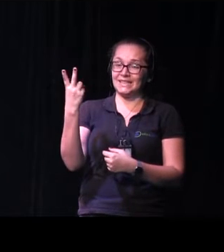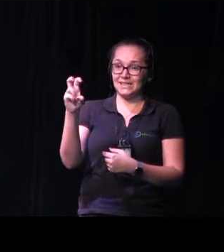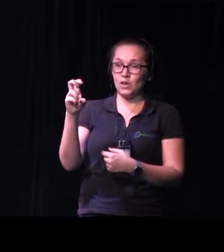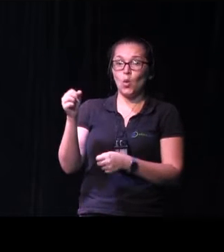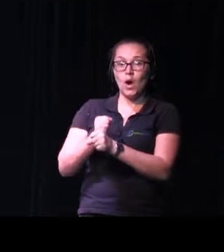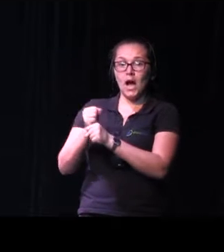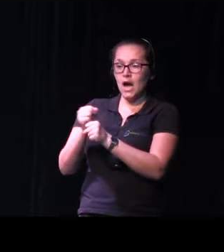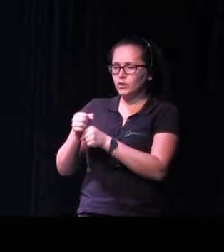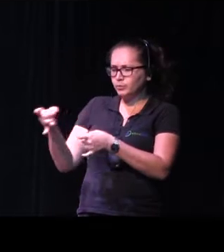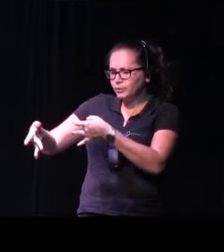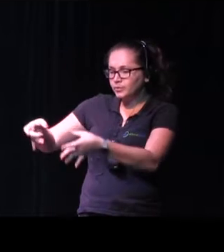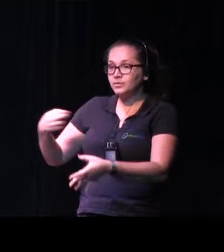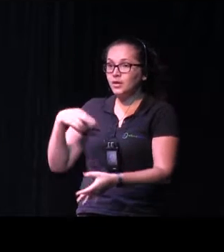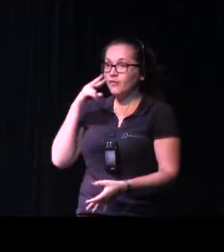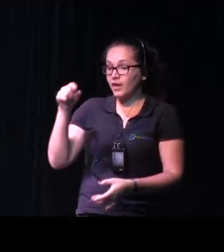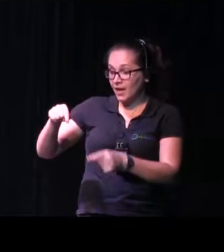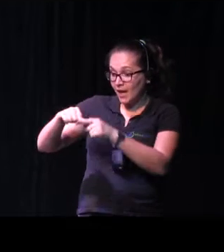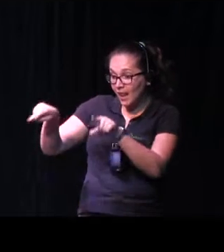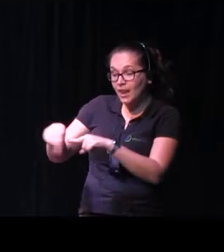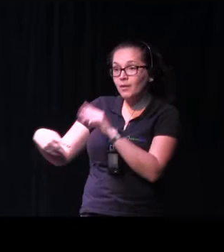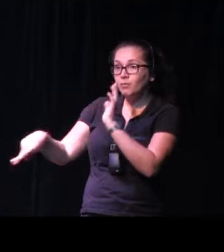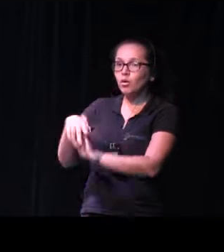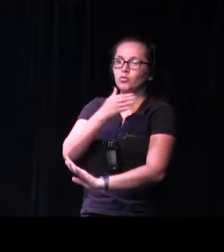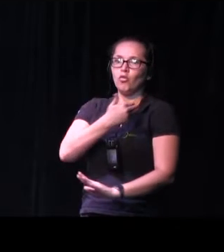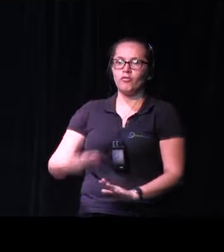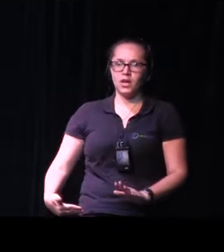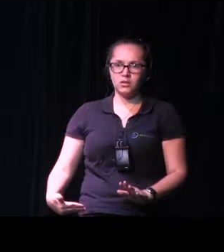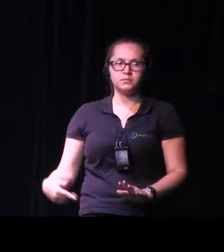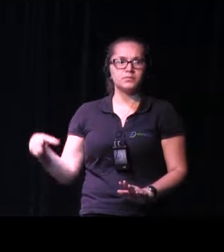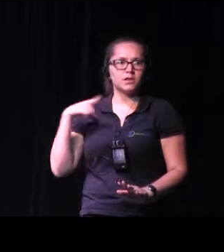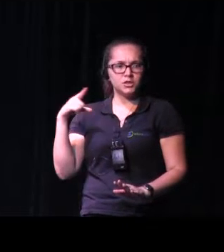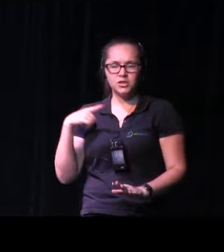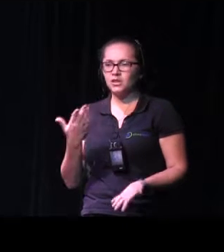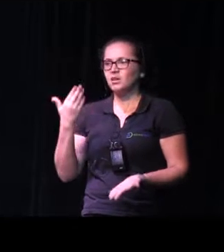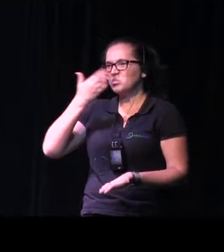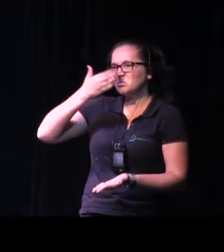abandonado durante 35 anos, e vejam que ali estava justamente o governo.